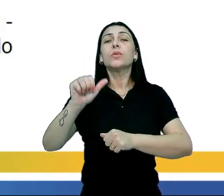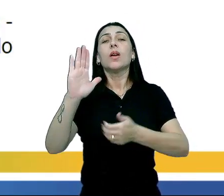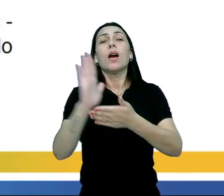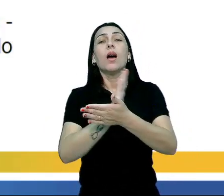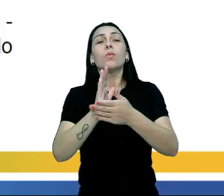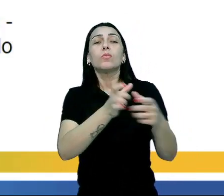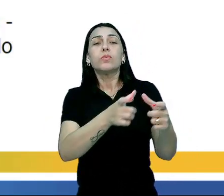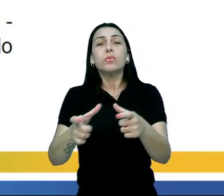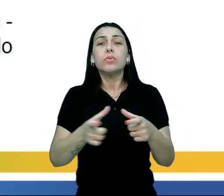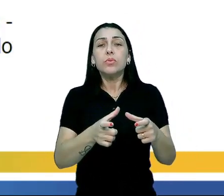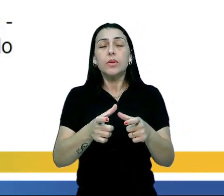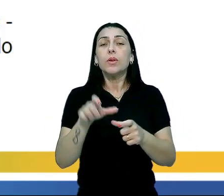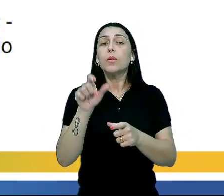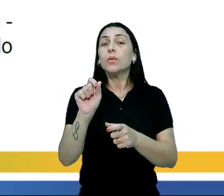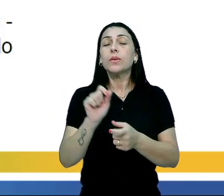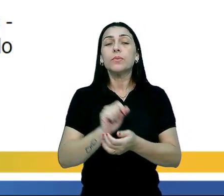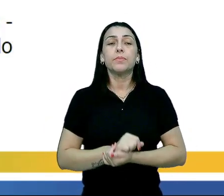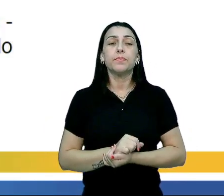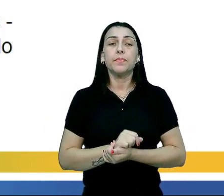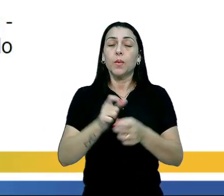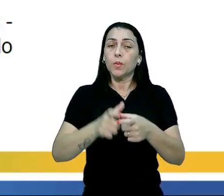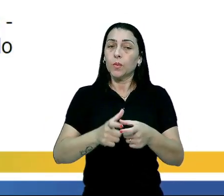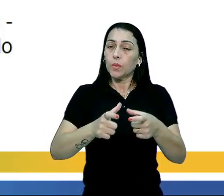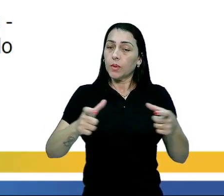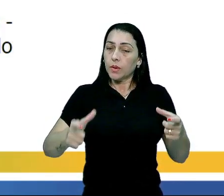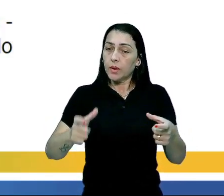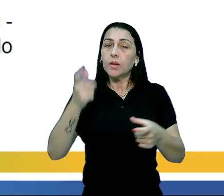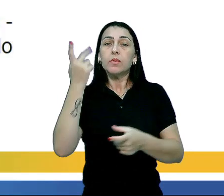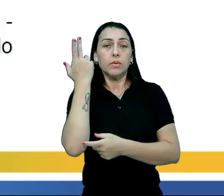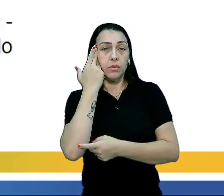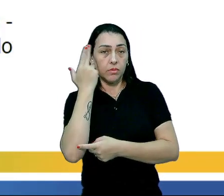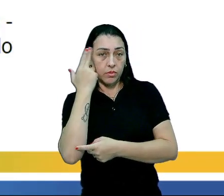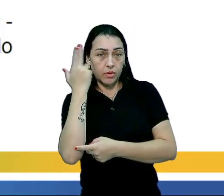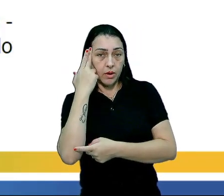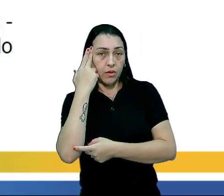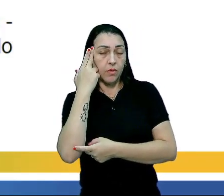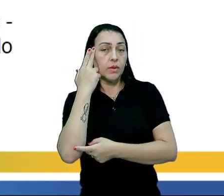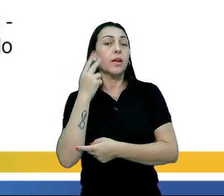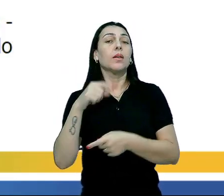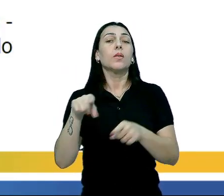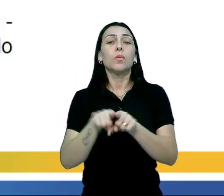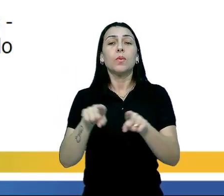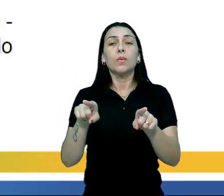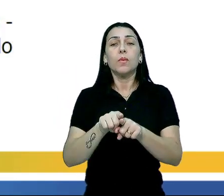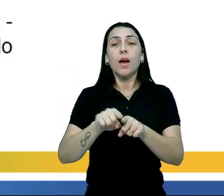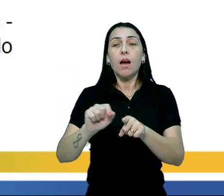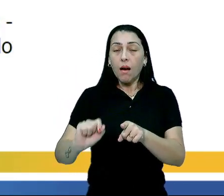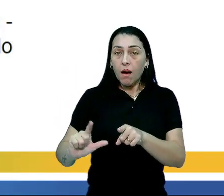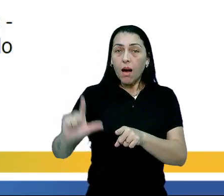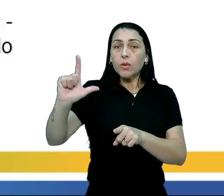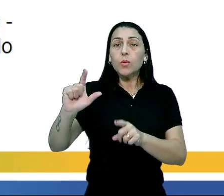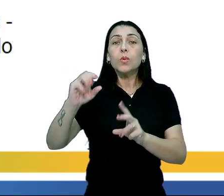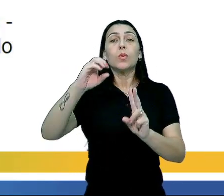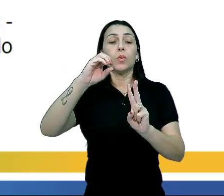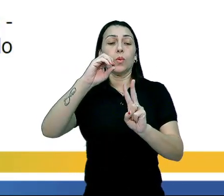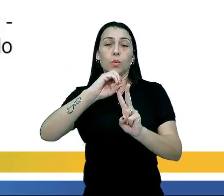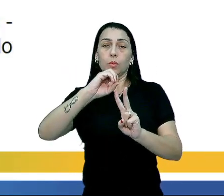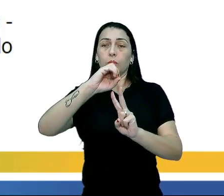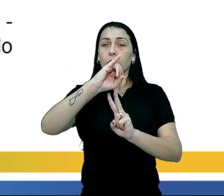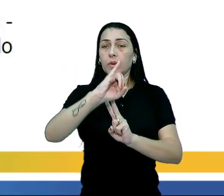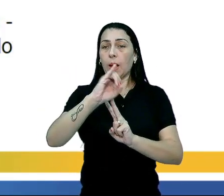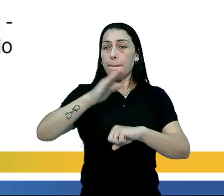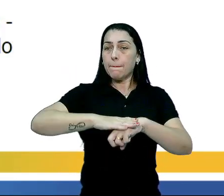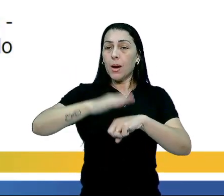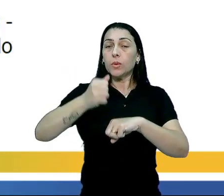determinados lugares, é o seguinte: o crescimento vegetativo ele vai ser considerado alto quando atinge